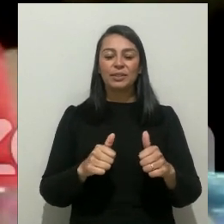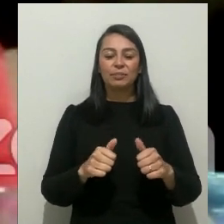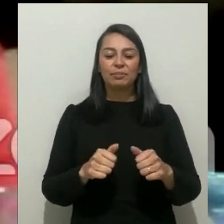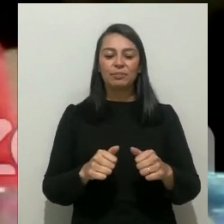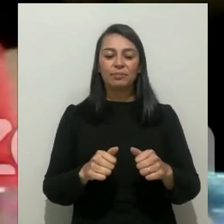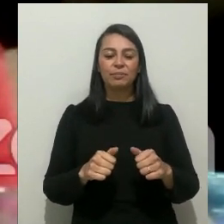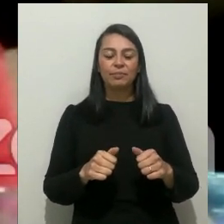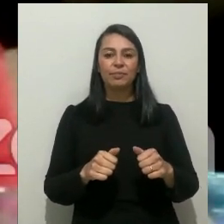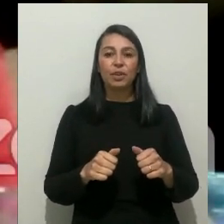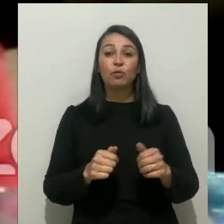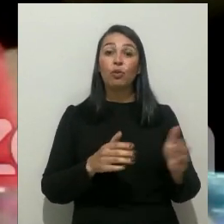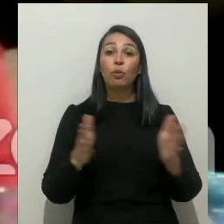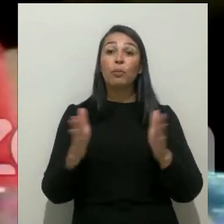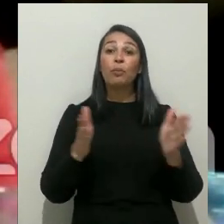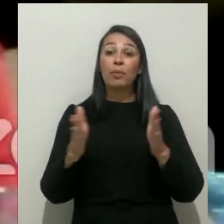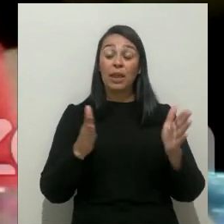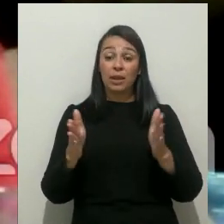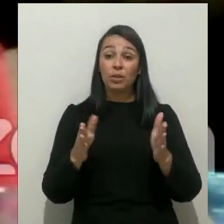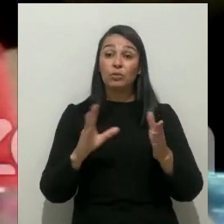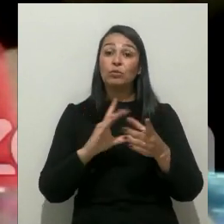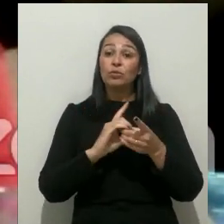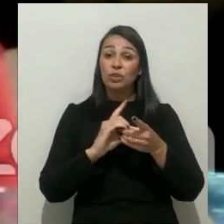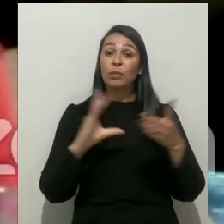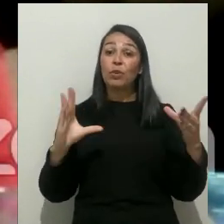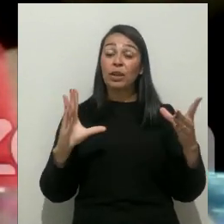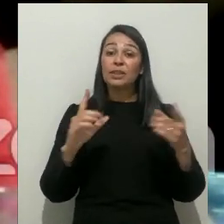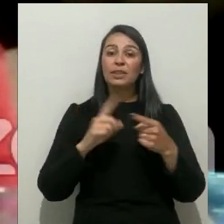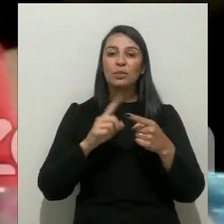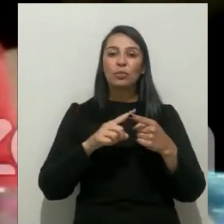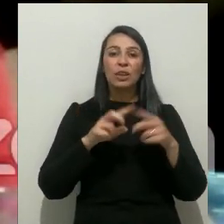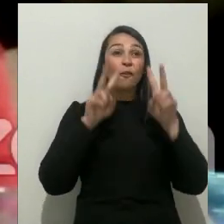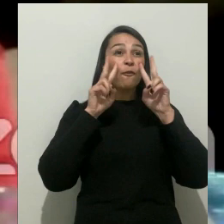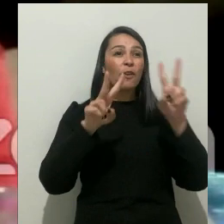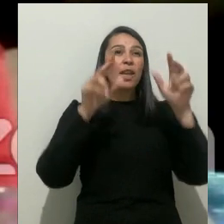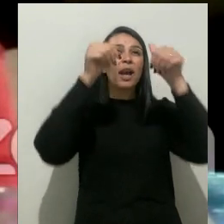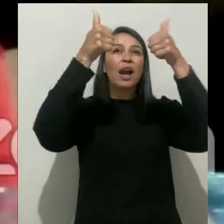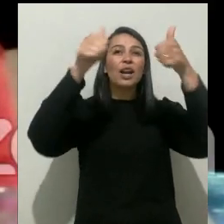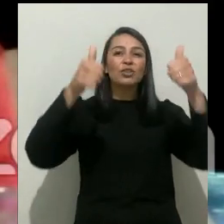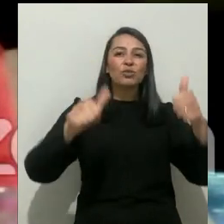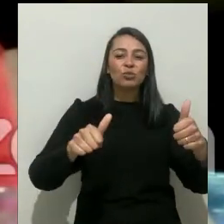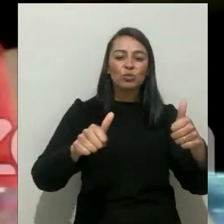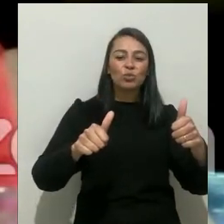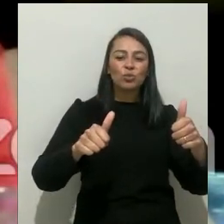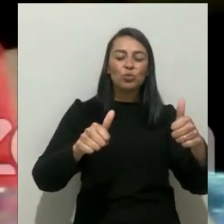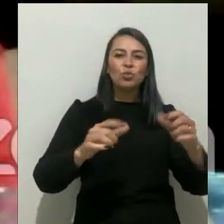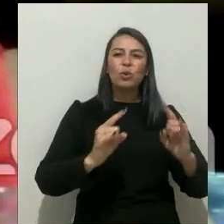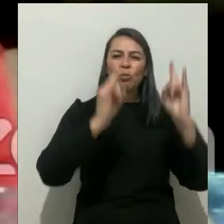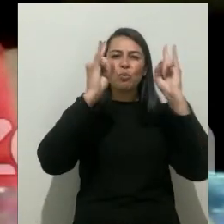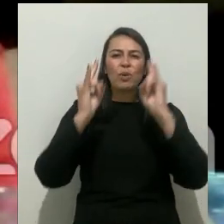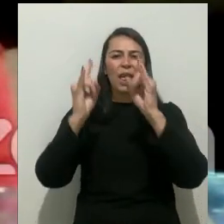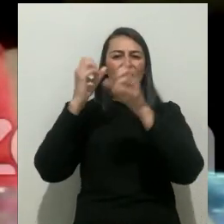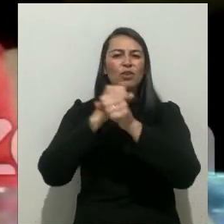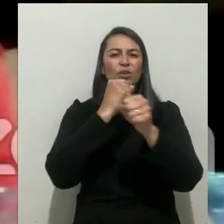muito democrática, né? Você vê, pelo resultado final da escultura, prédio ou